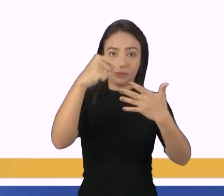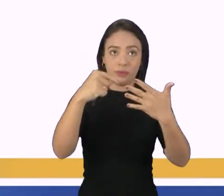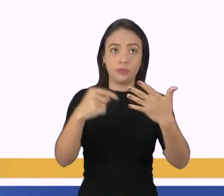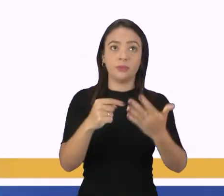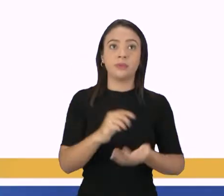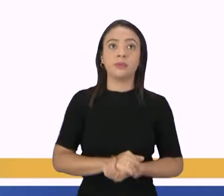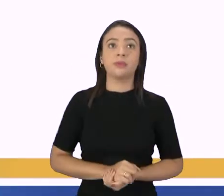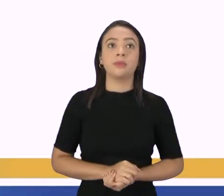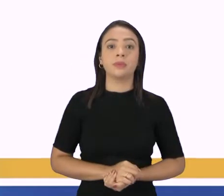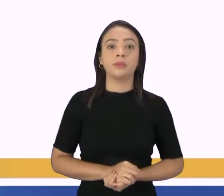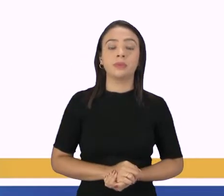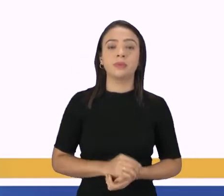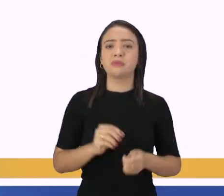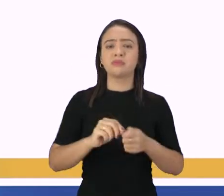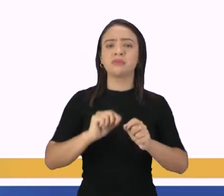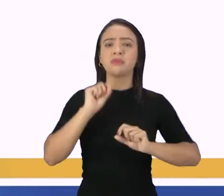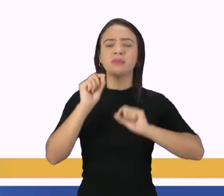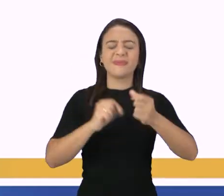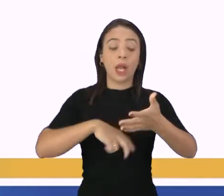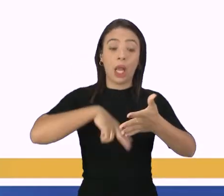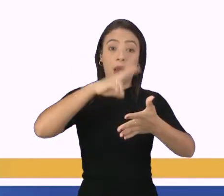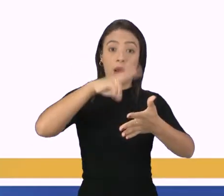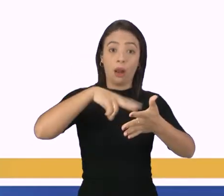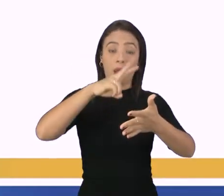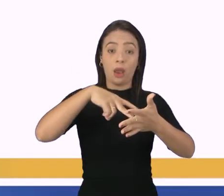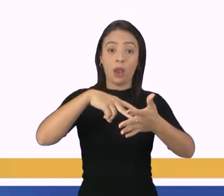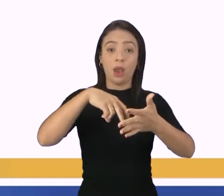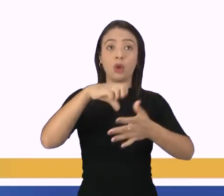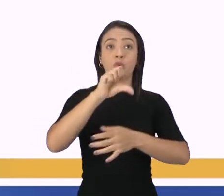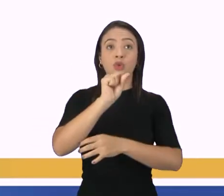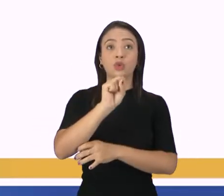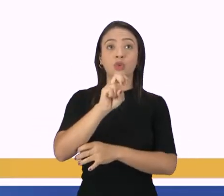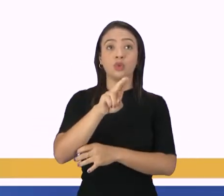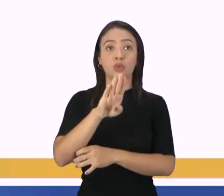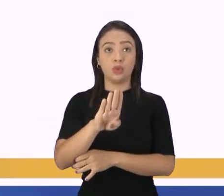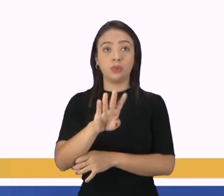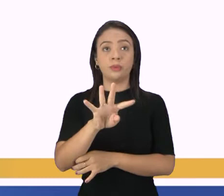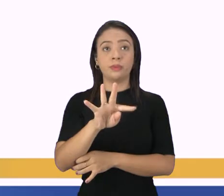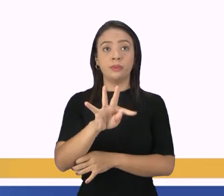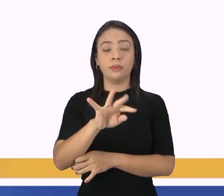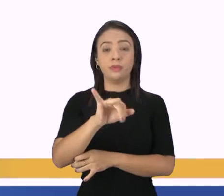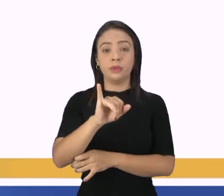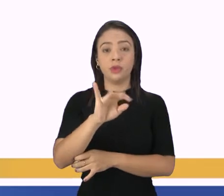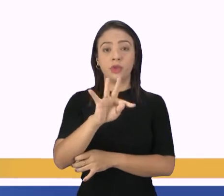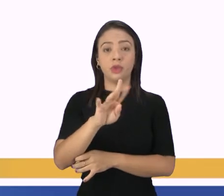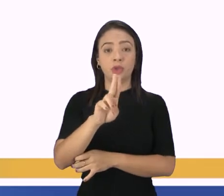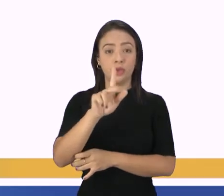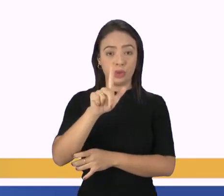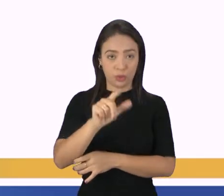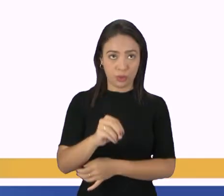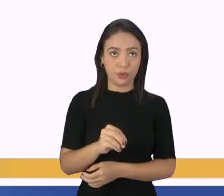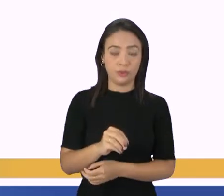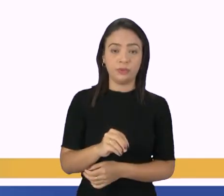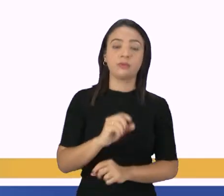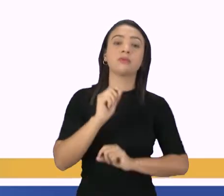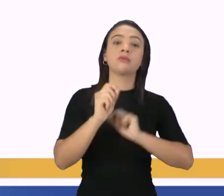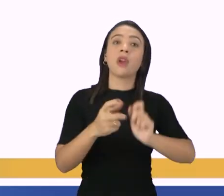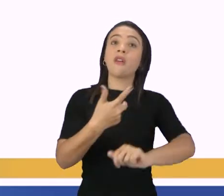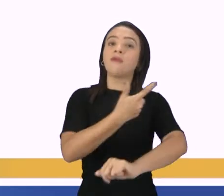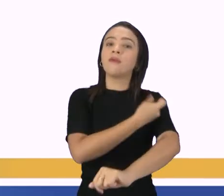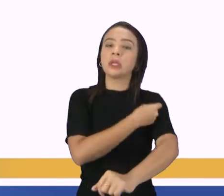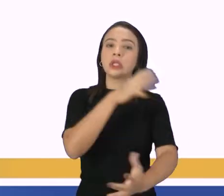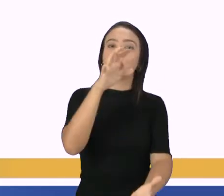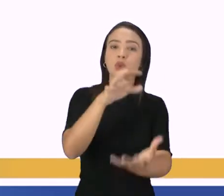O que você deve fazer? Leia o subtítulo. A vacinação para idosos começa